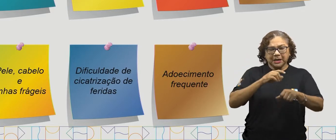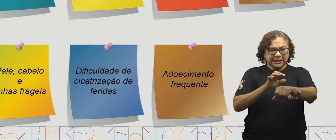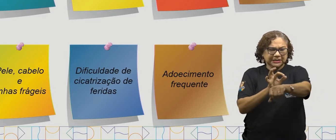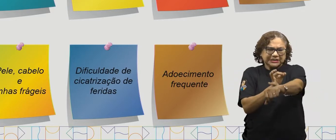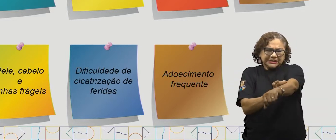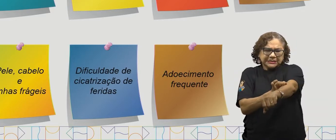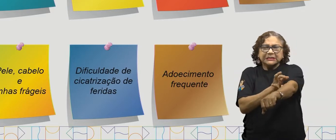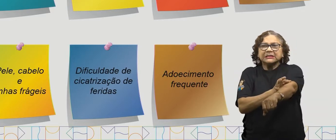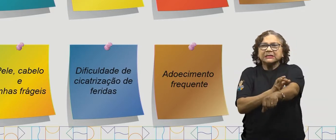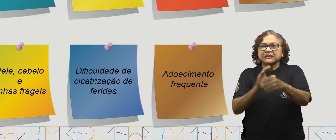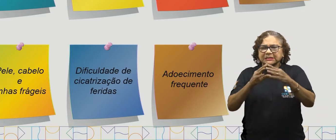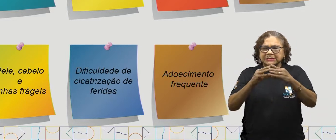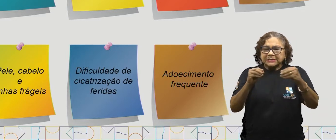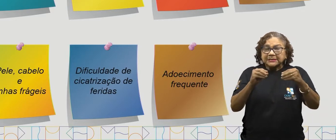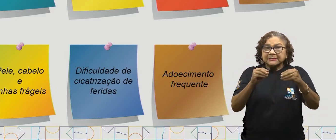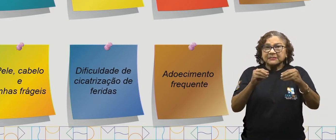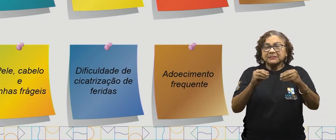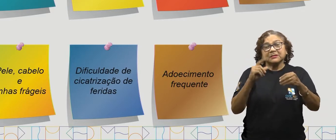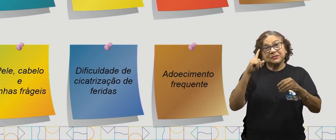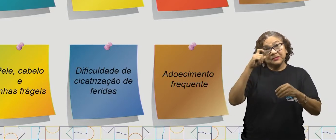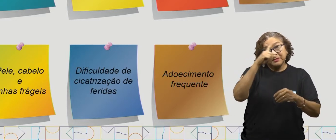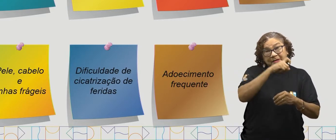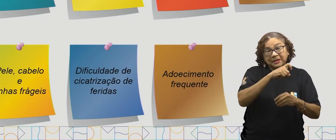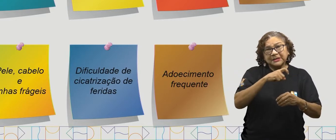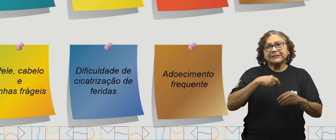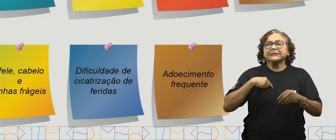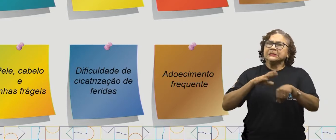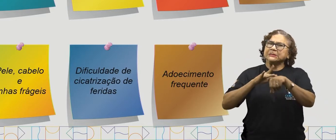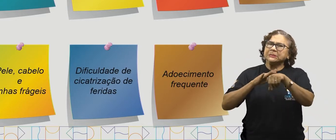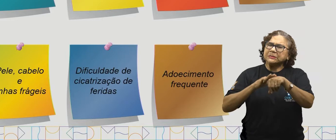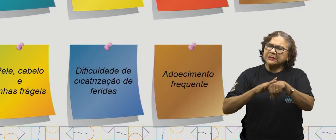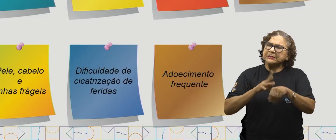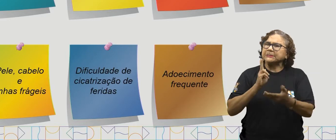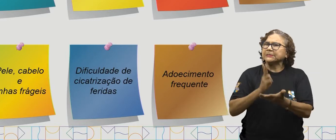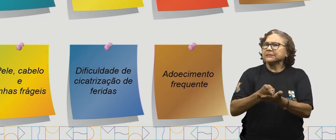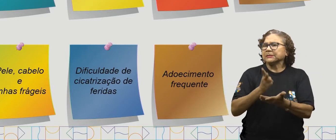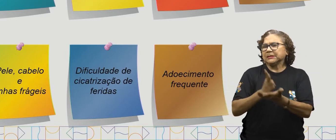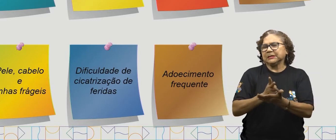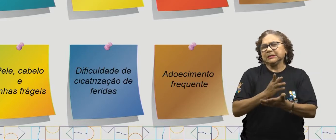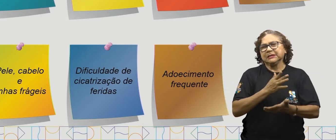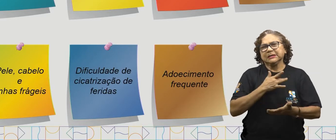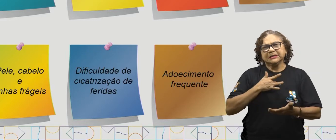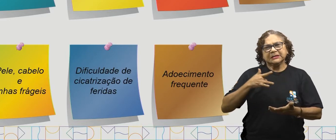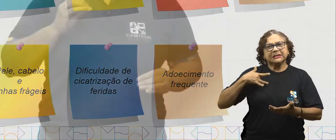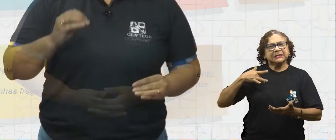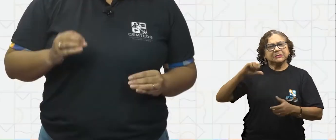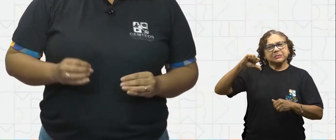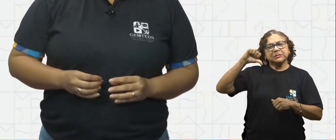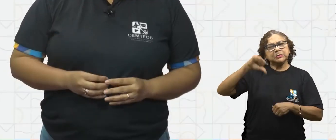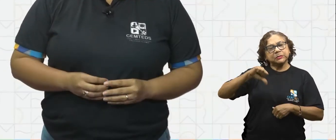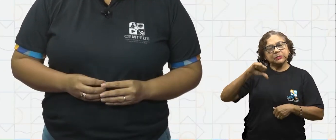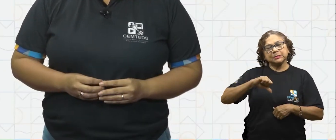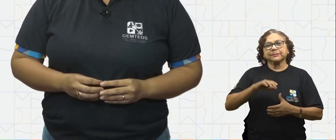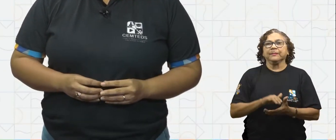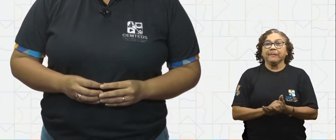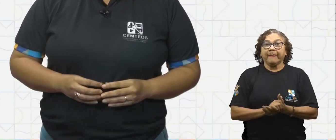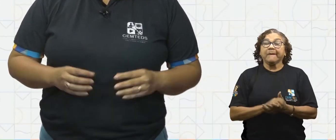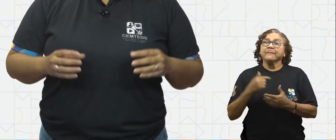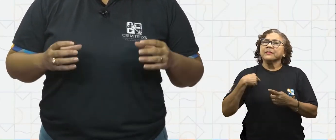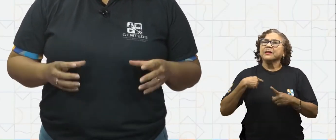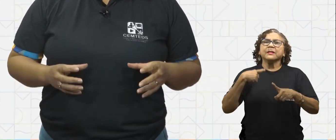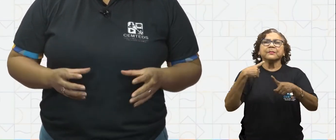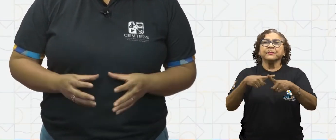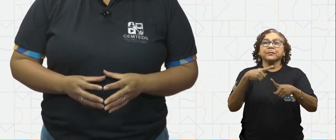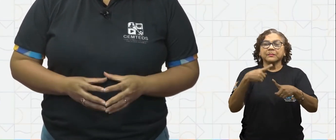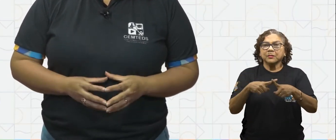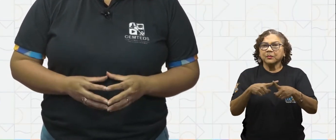de feridas e adoecimento frequente, entre outros sintomas. Uma das principais causas